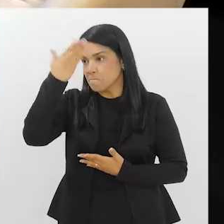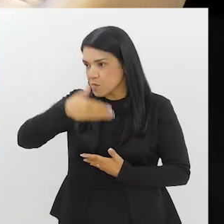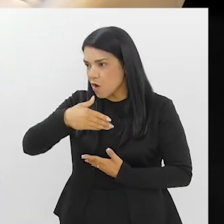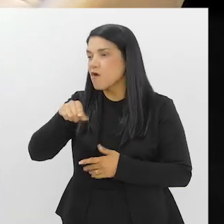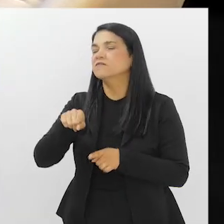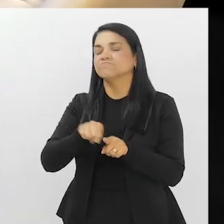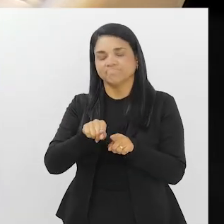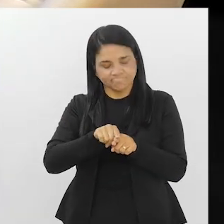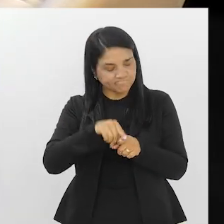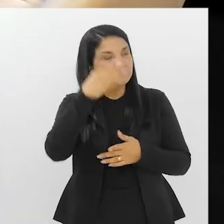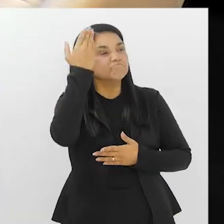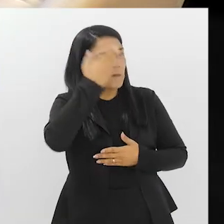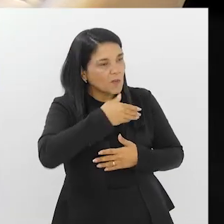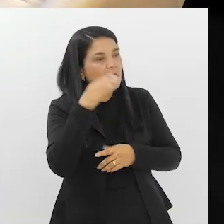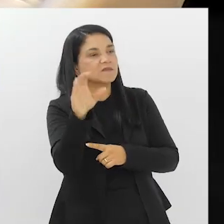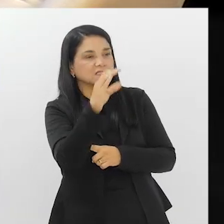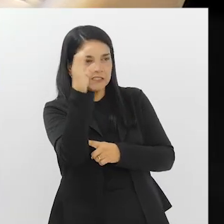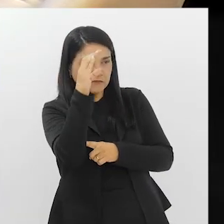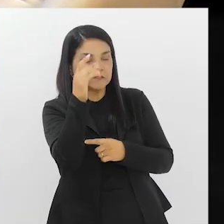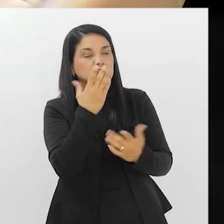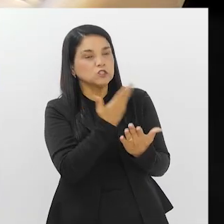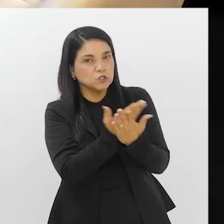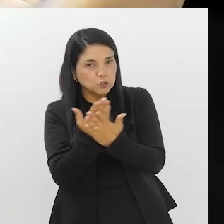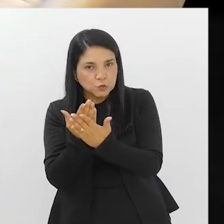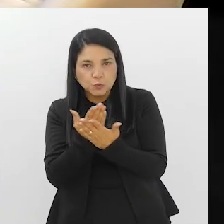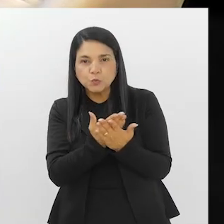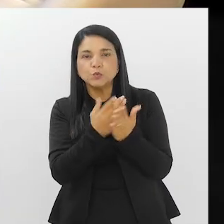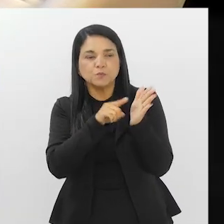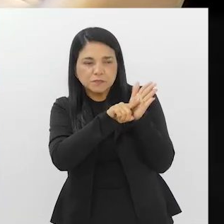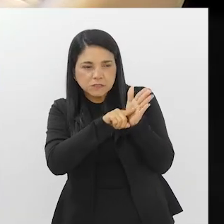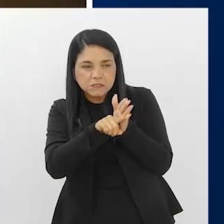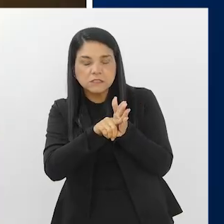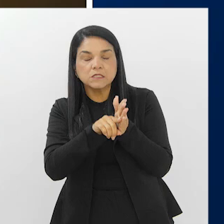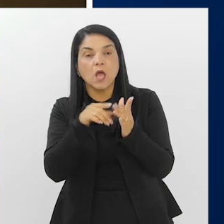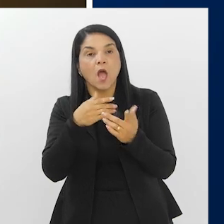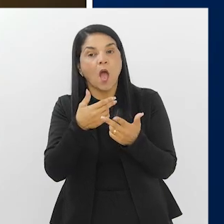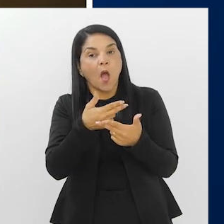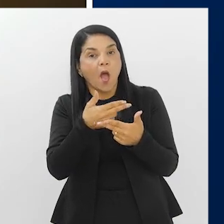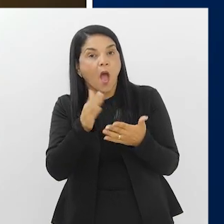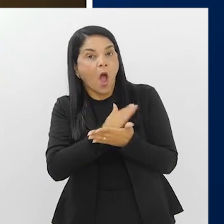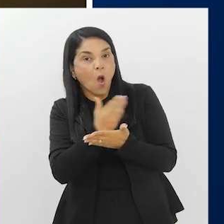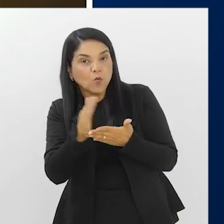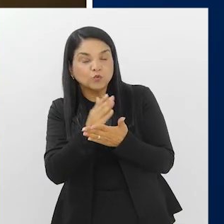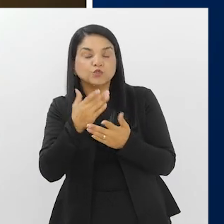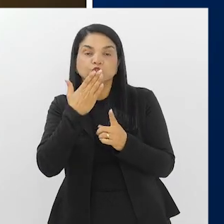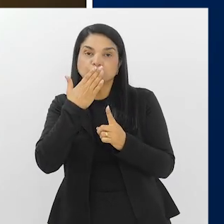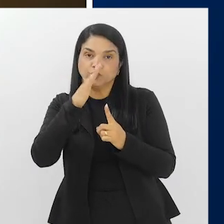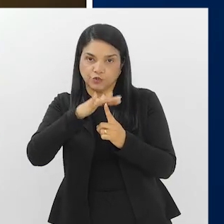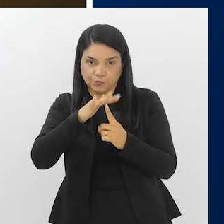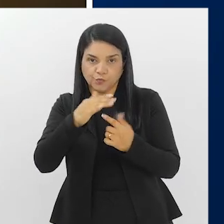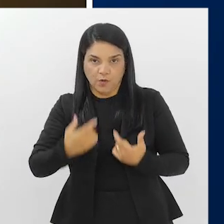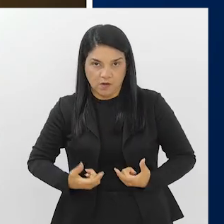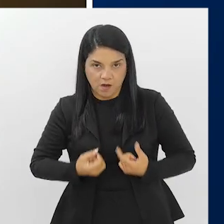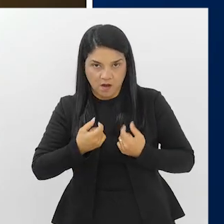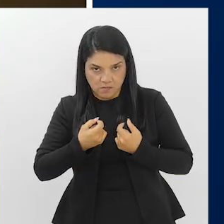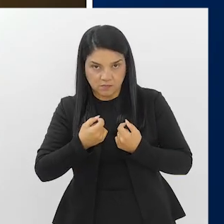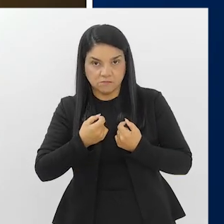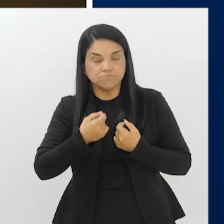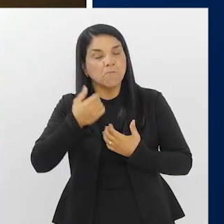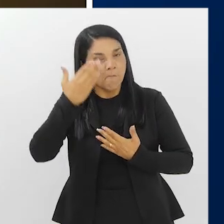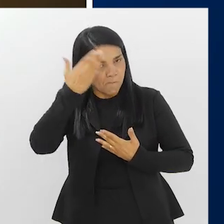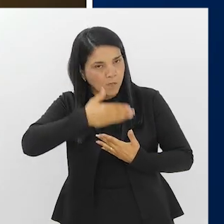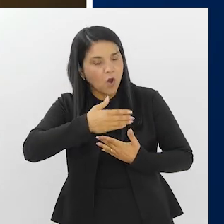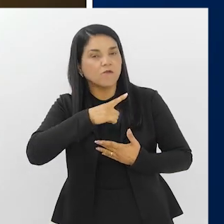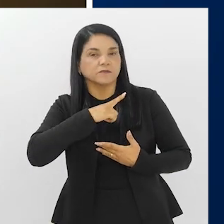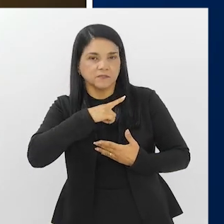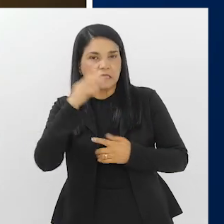comprovado cientificamente, a gente tem alguns estudos para alguns tipos de câncer, não são todos, mas é para alguns, mas é